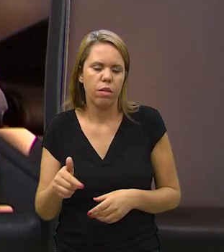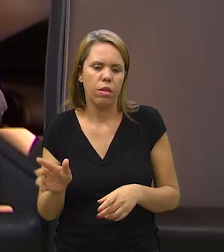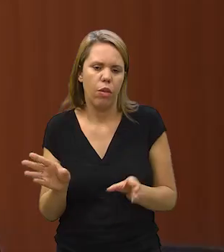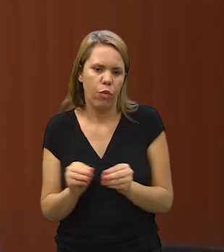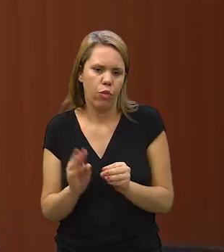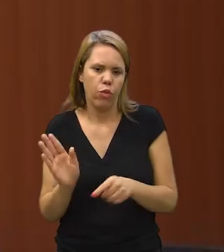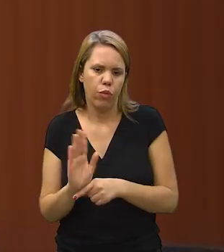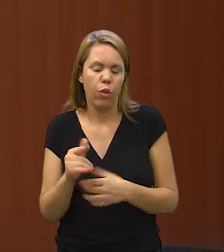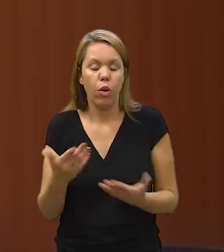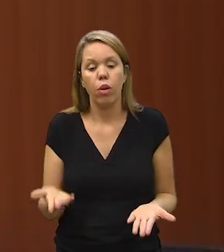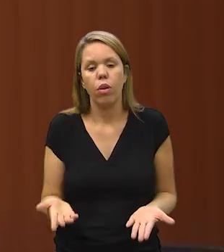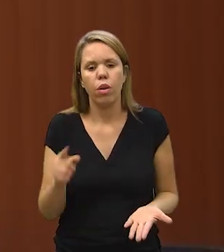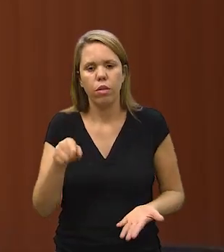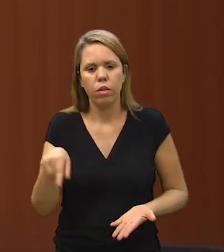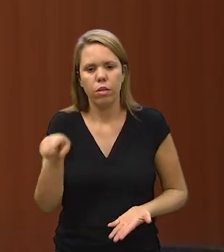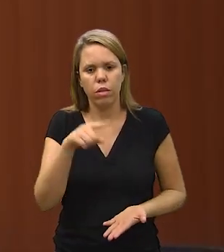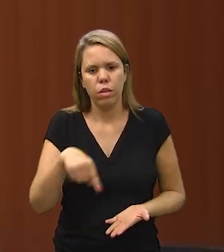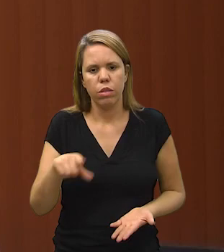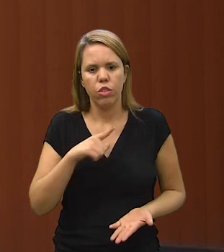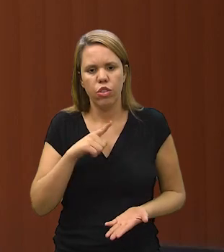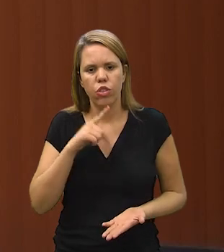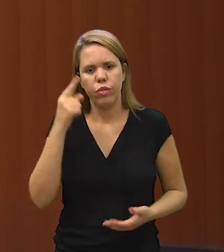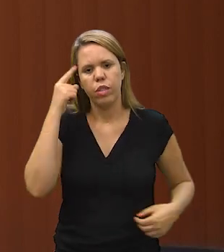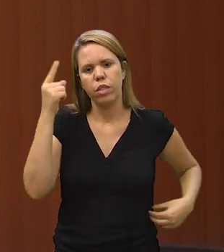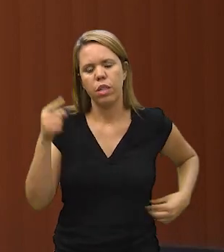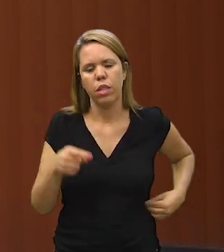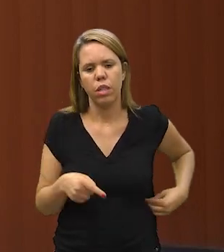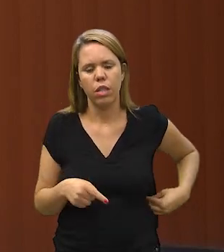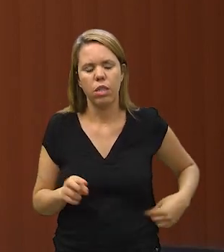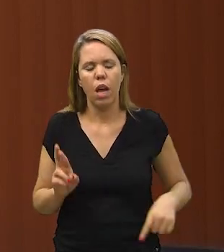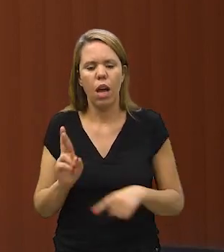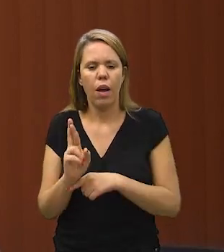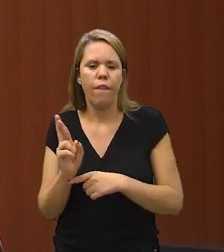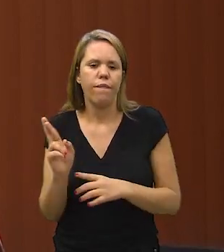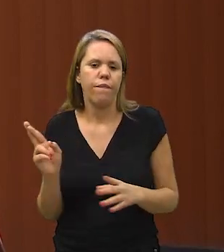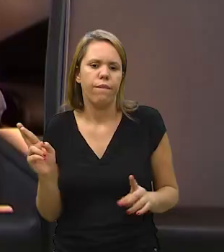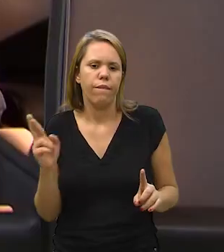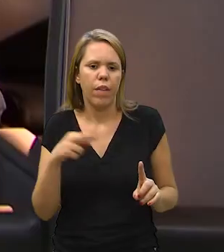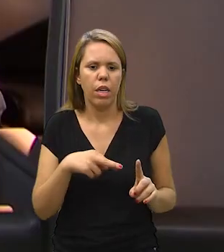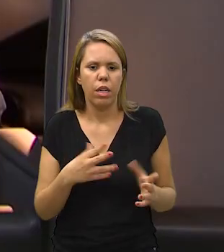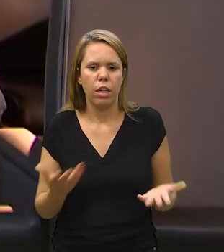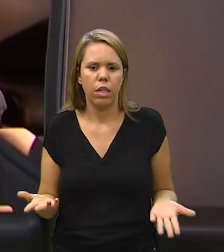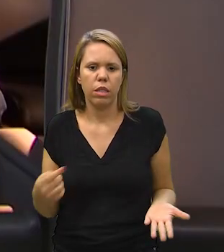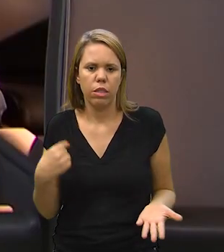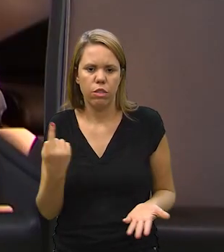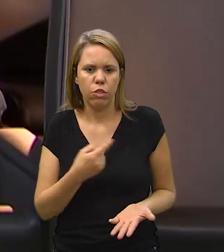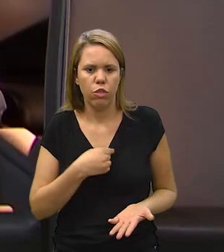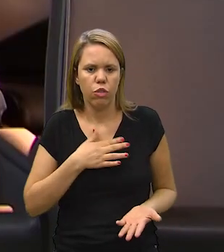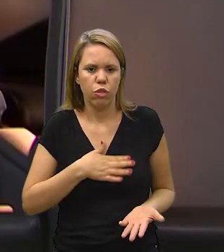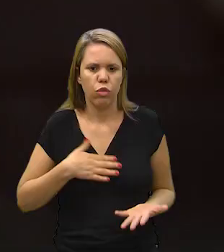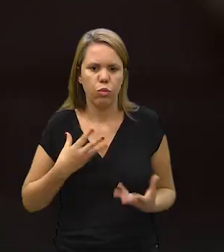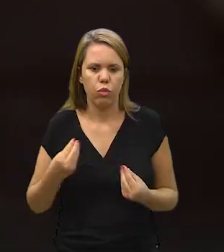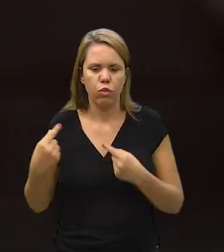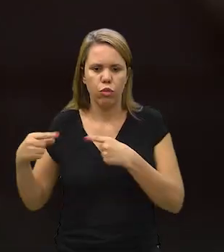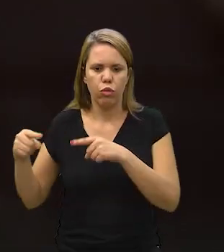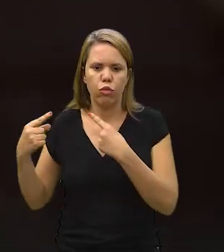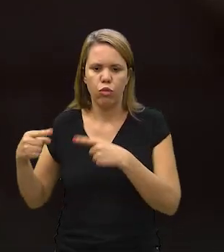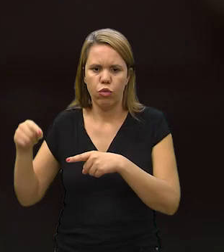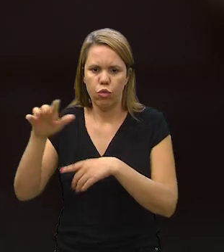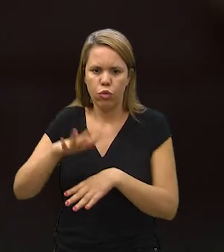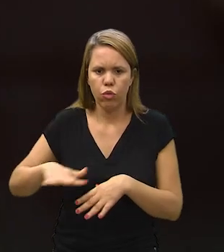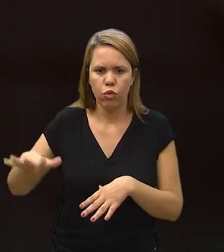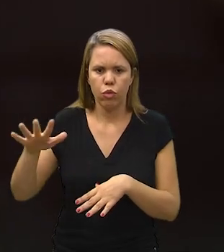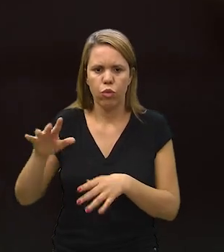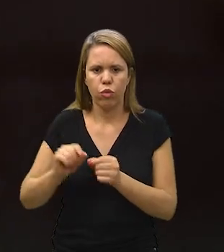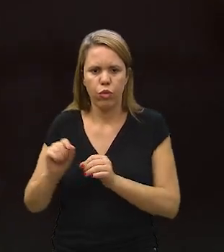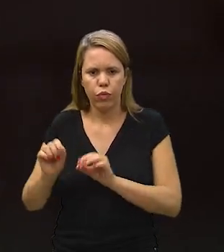né? E aí, como é que vocês tiveram essa ideia, referências? Nós gostamos muito de musical.